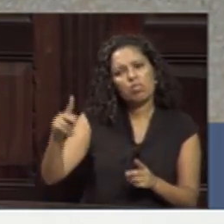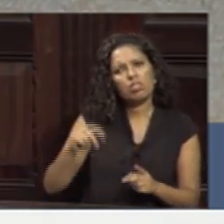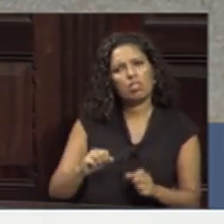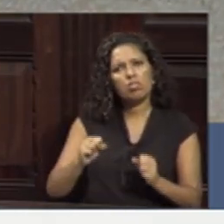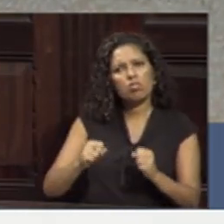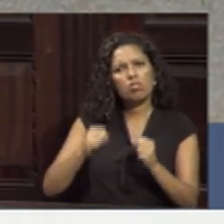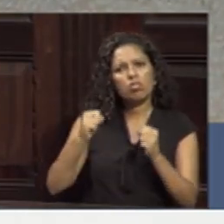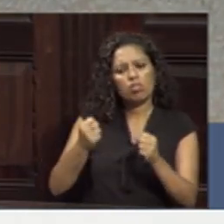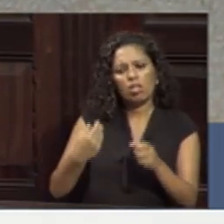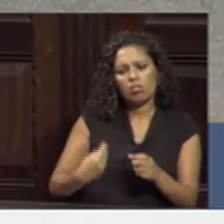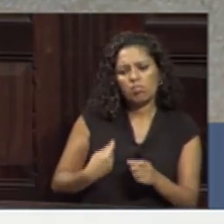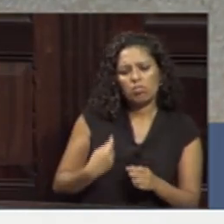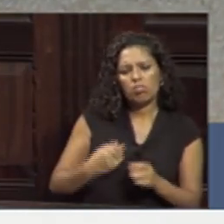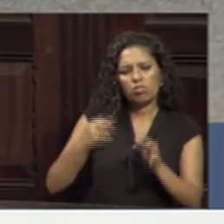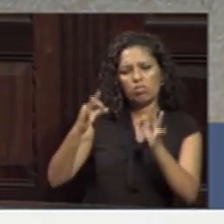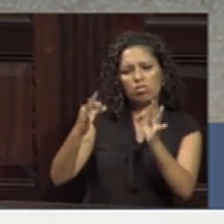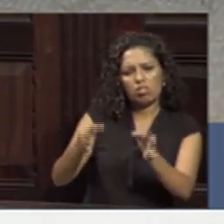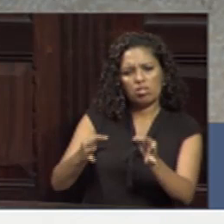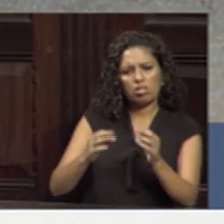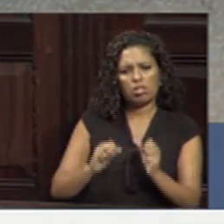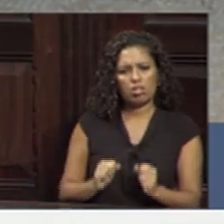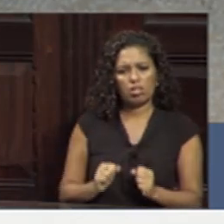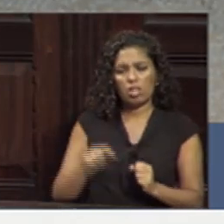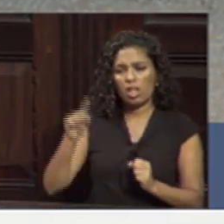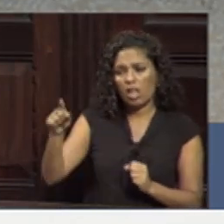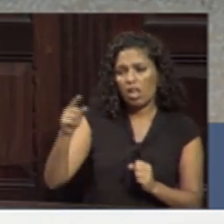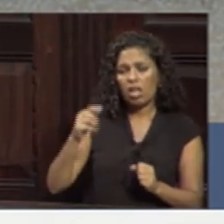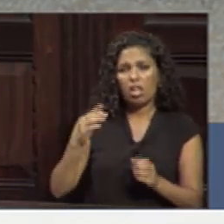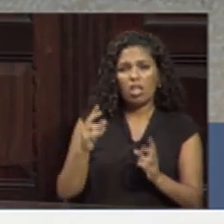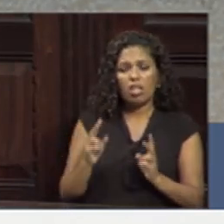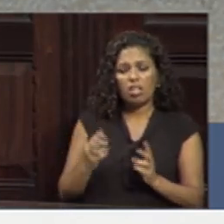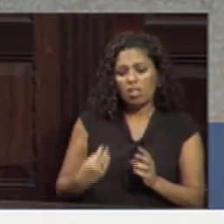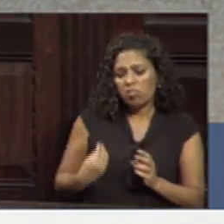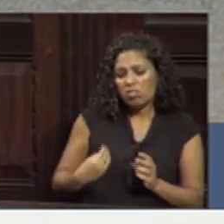social, oriunda da comunidade da Maré,